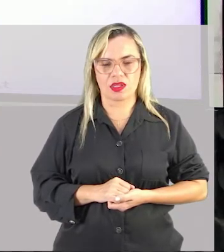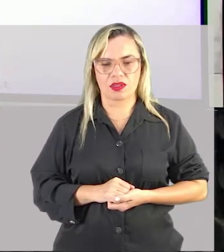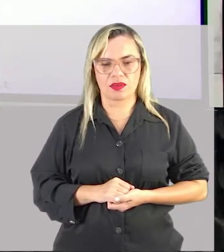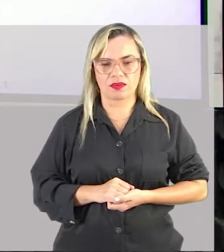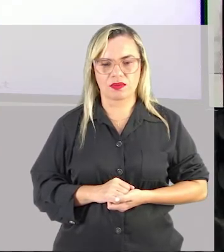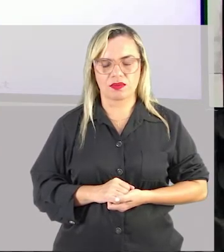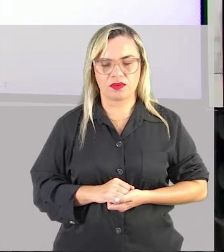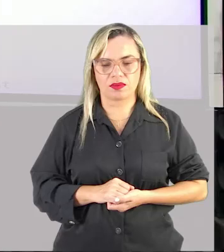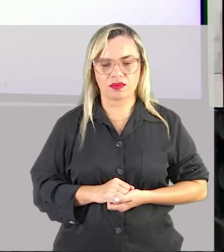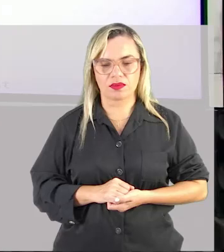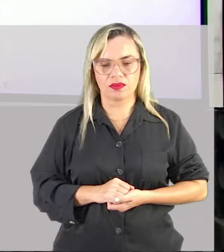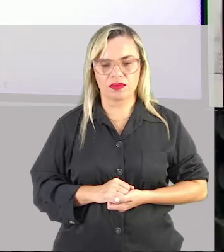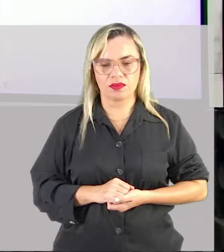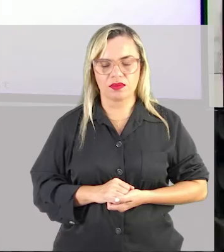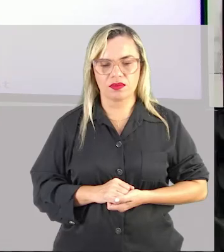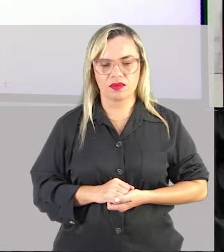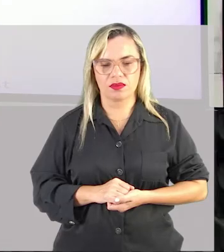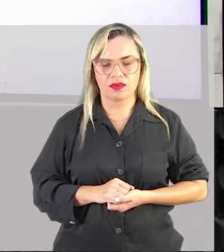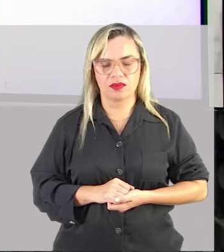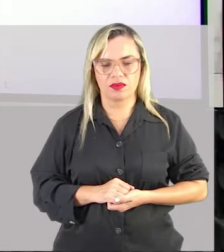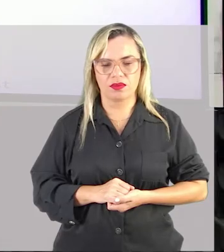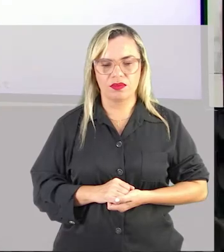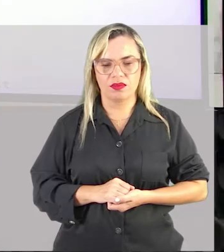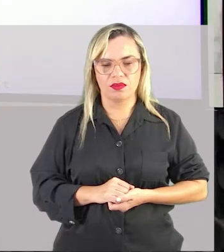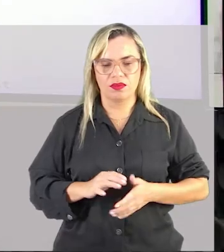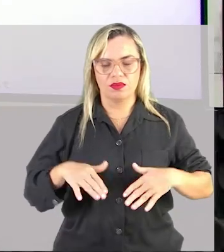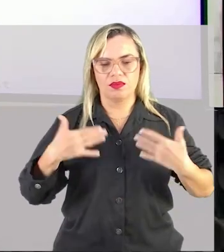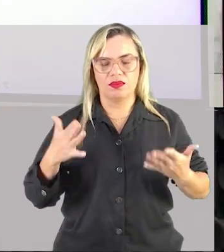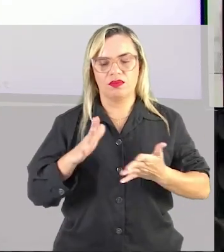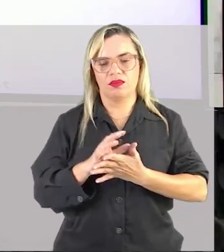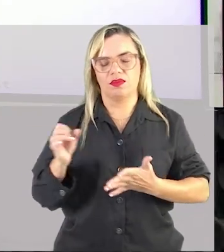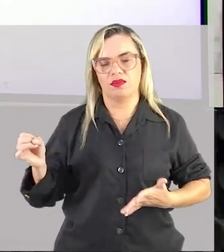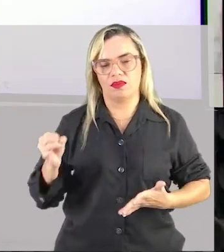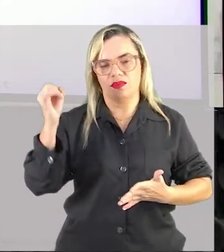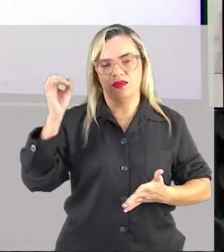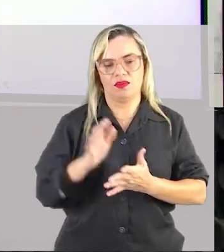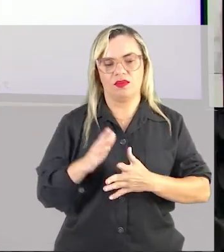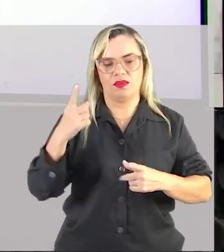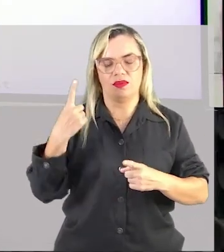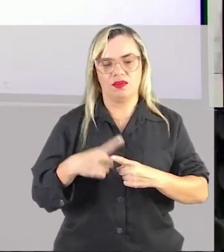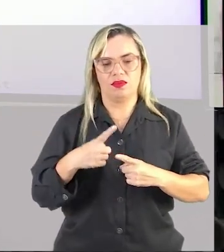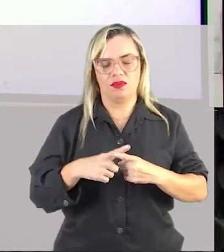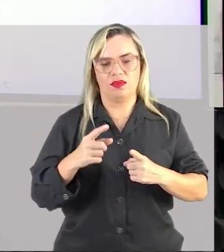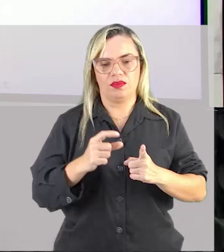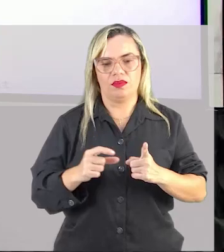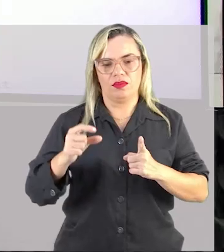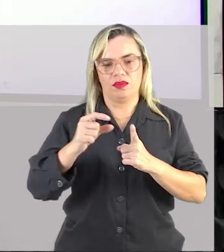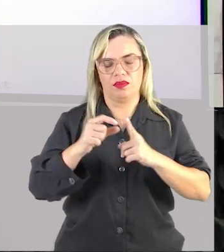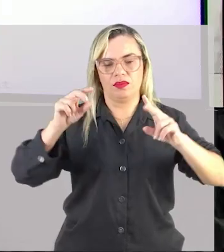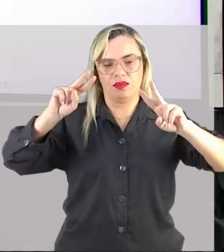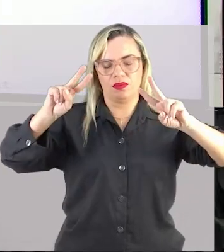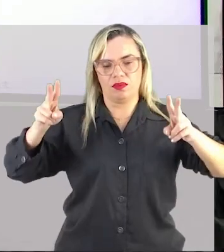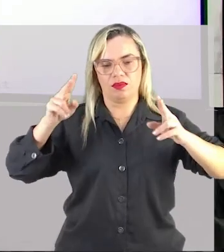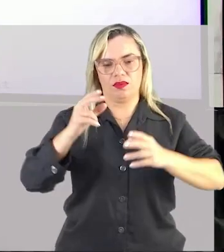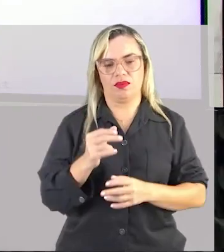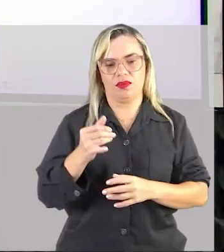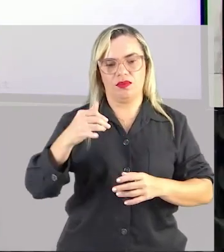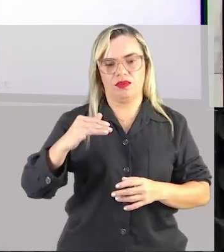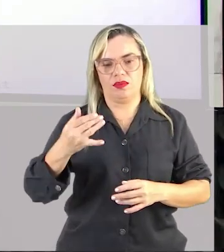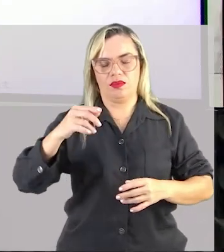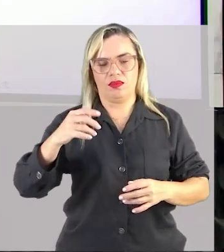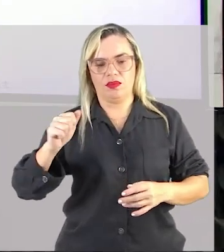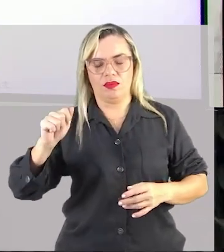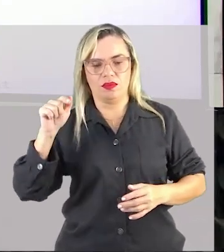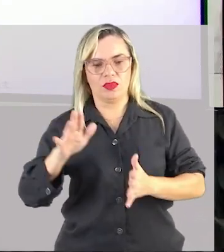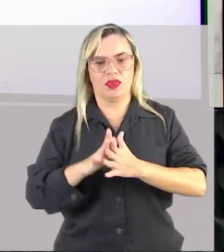ou a sociedade les dá para exercer a maternidade. Então isso aqui é importante, porque já aparece a primeira palavra, criança. E cuidado, porque essa palavra